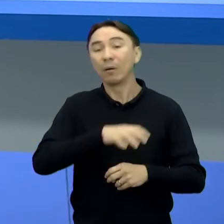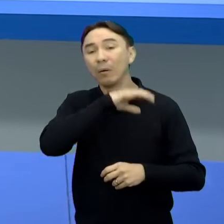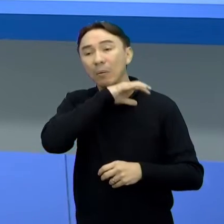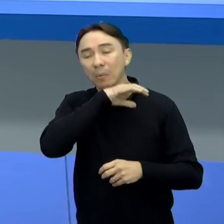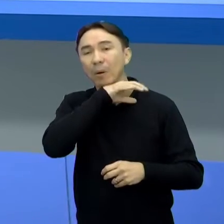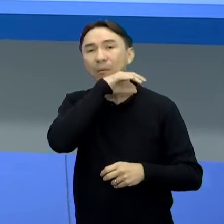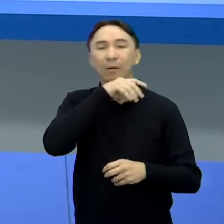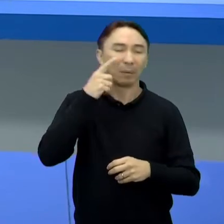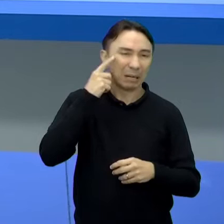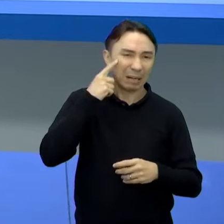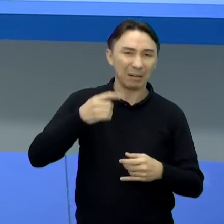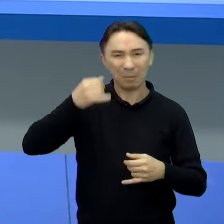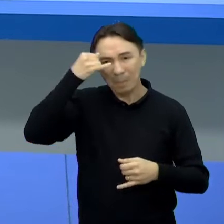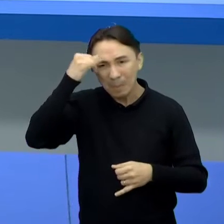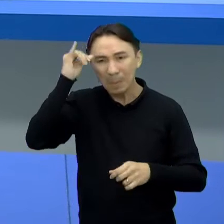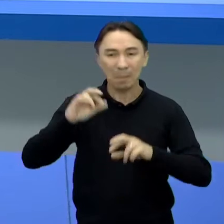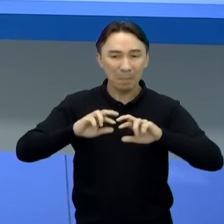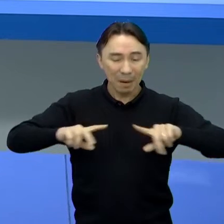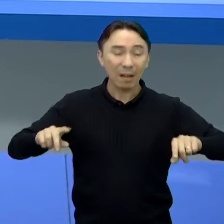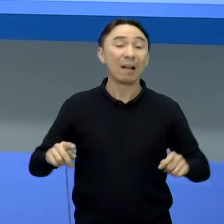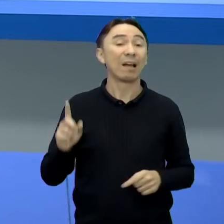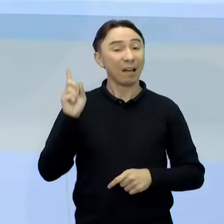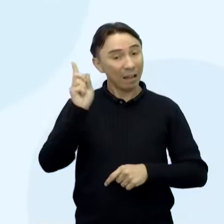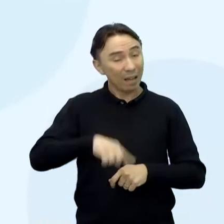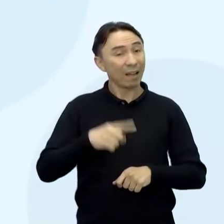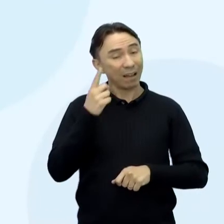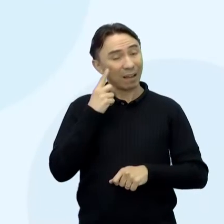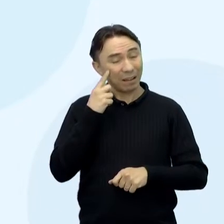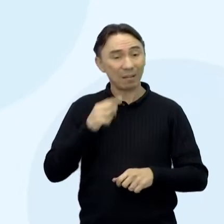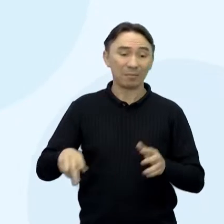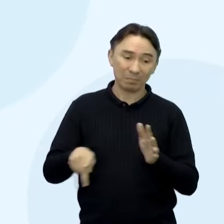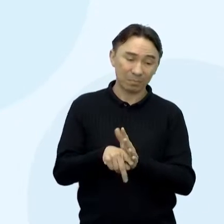planeta, tá? Continuando,